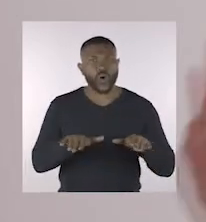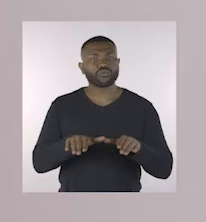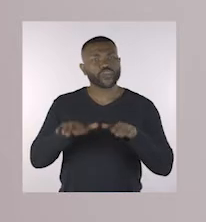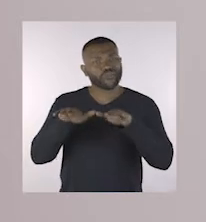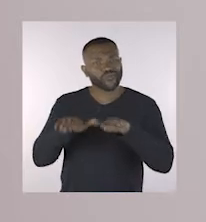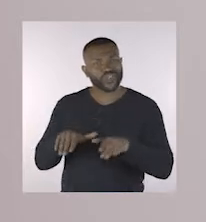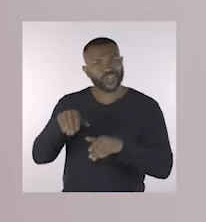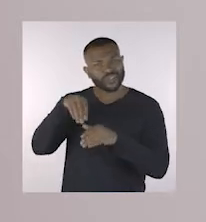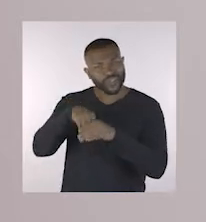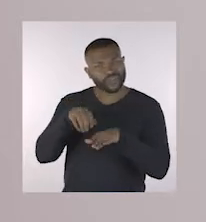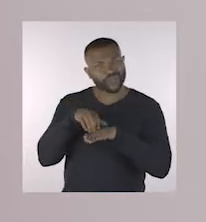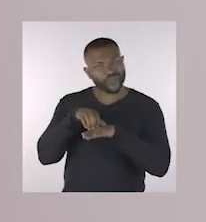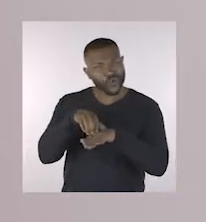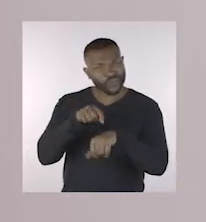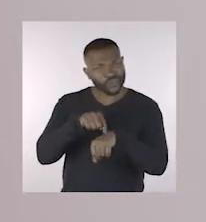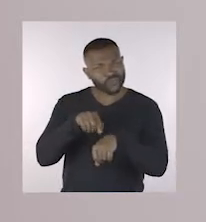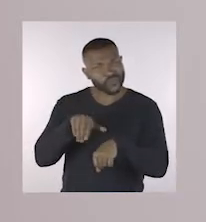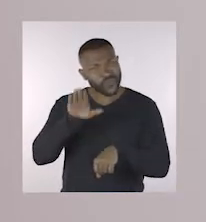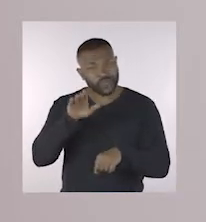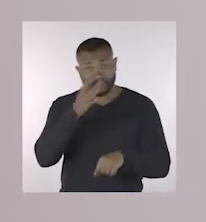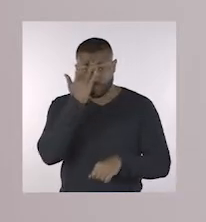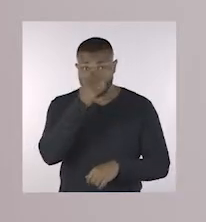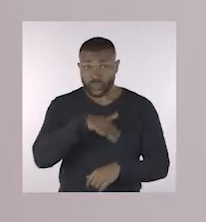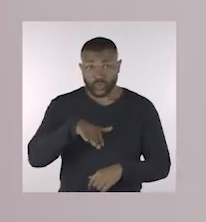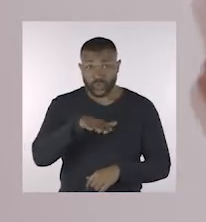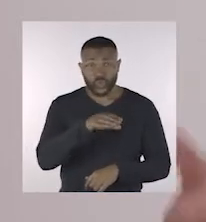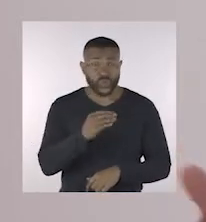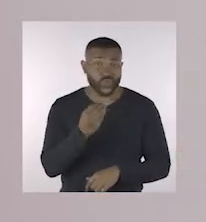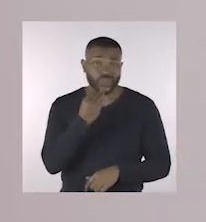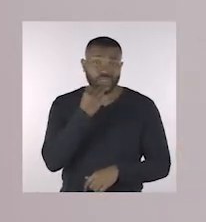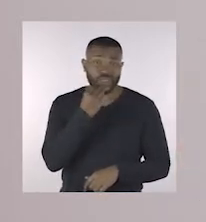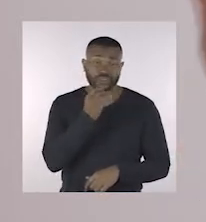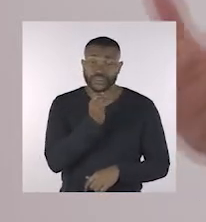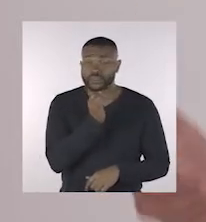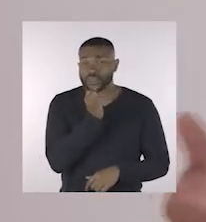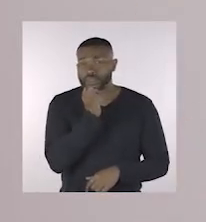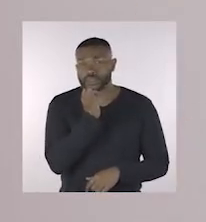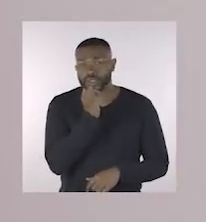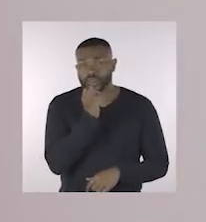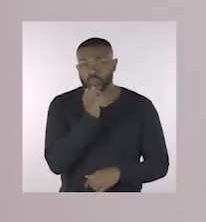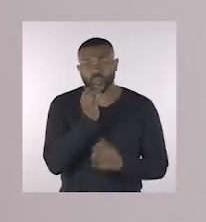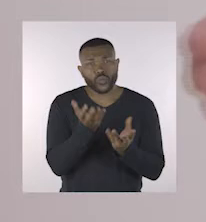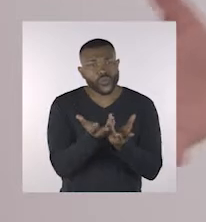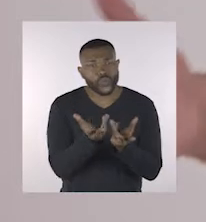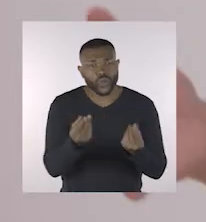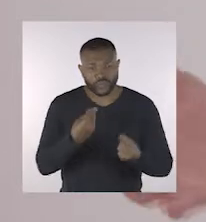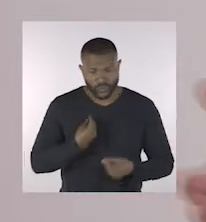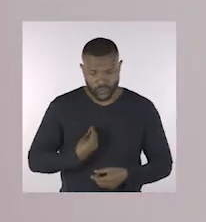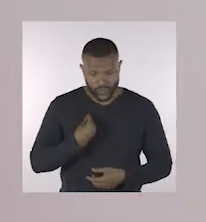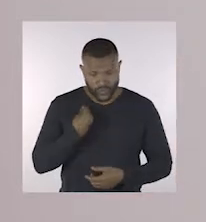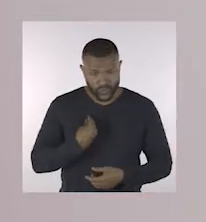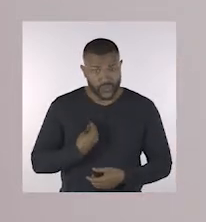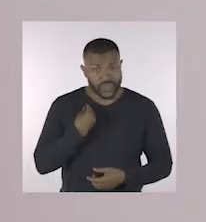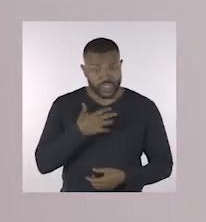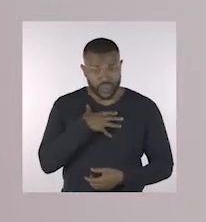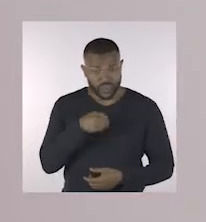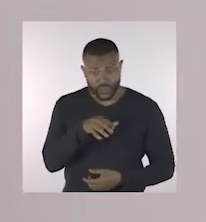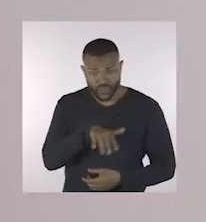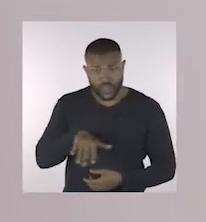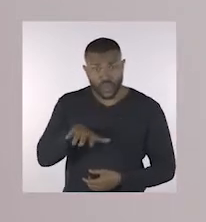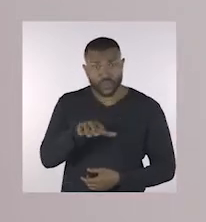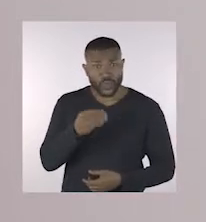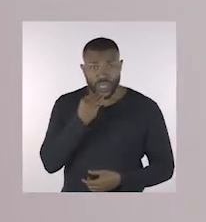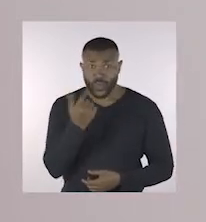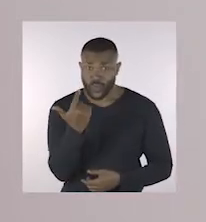povo que fica mais tempo no transporte para o povo que não tem condições de dar uma uma qualidade de